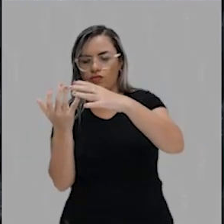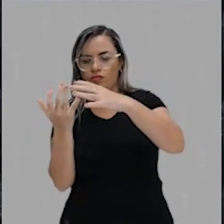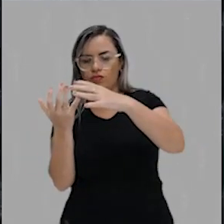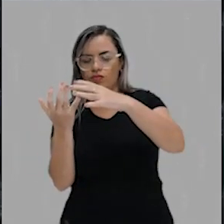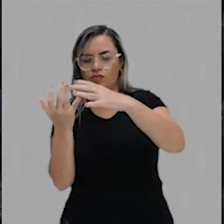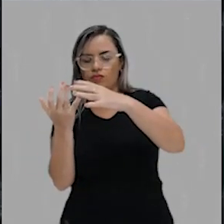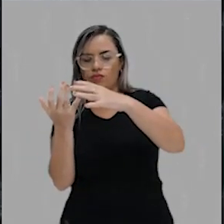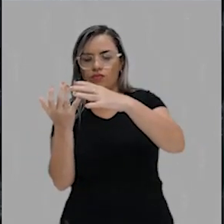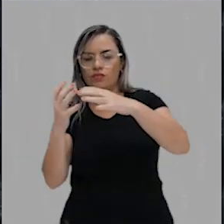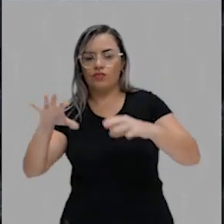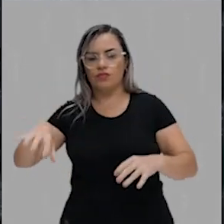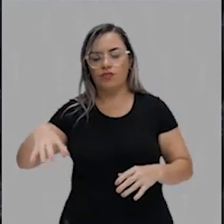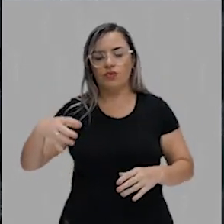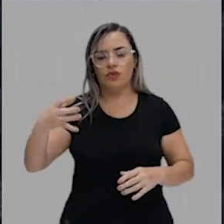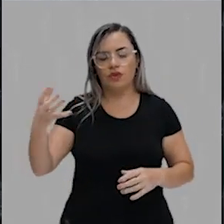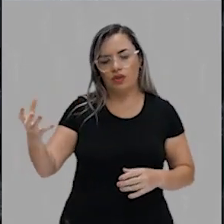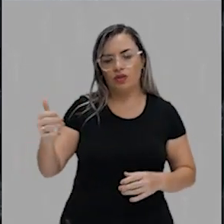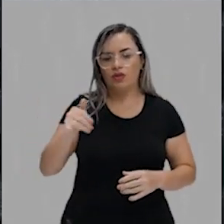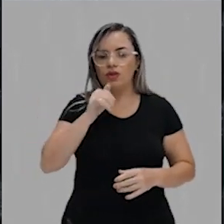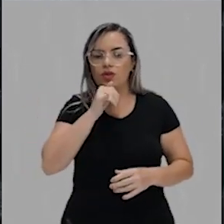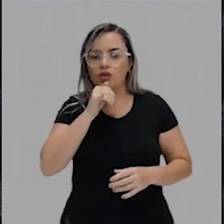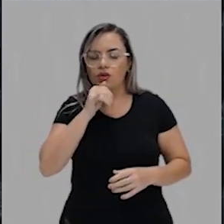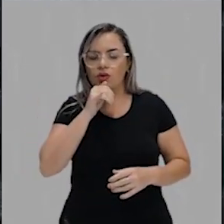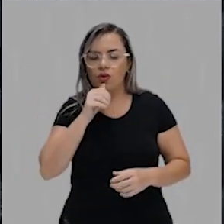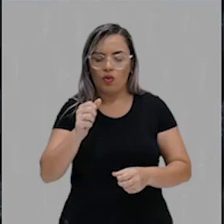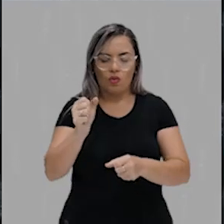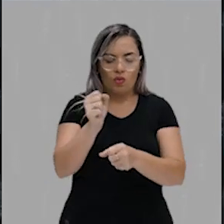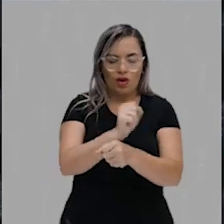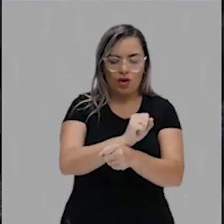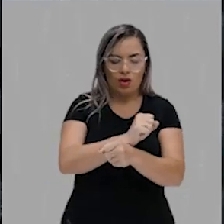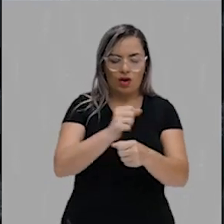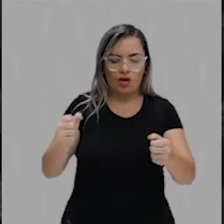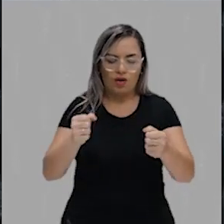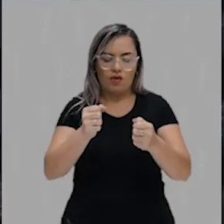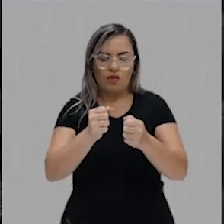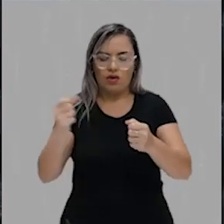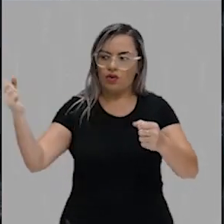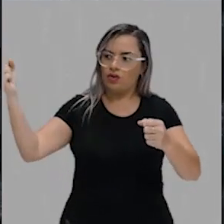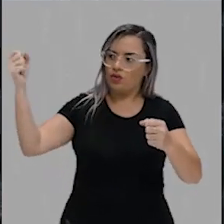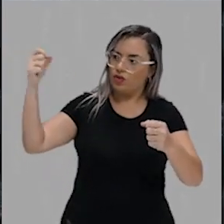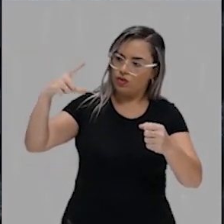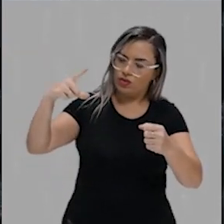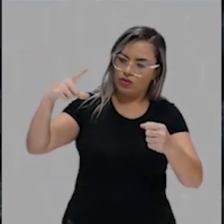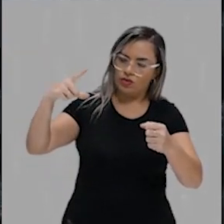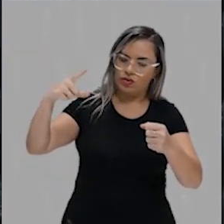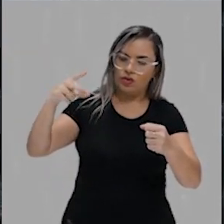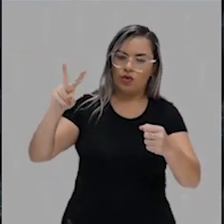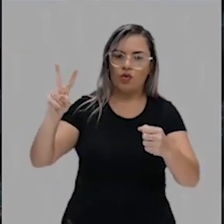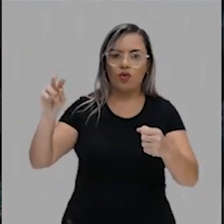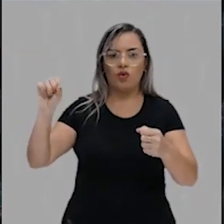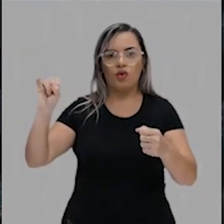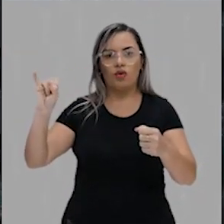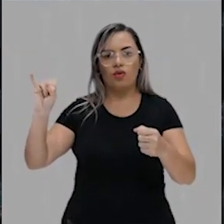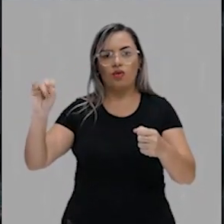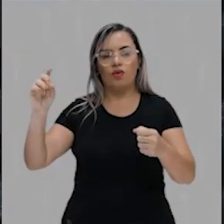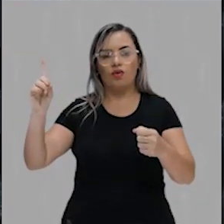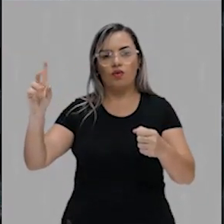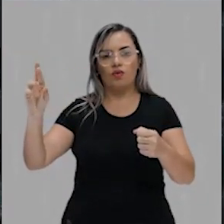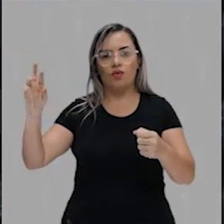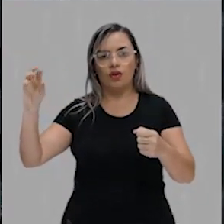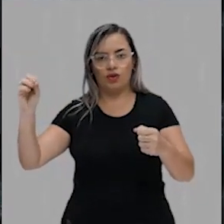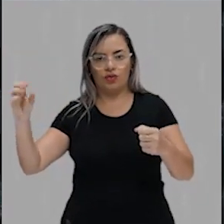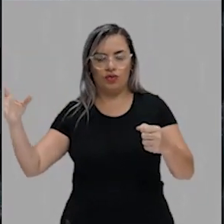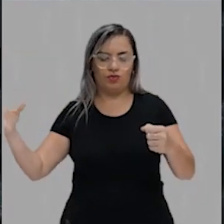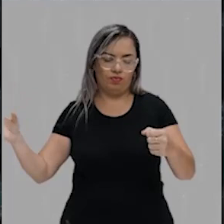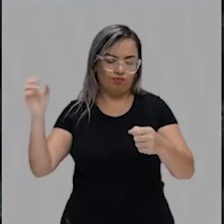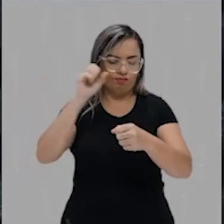acontece quando você deixa um carro fechado ao sol. Então, o vidro fechado ele impede que o calor que é